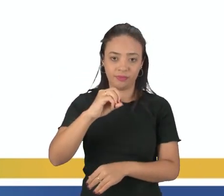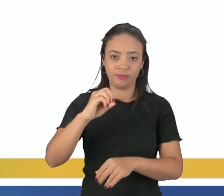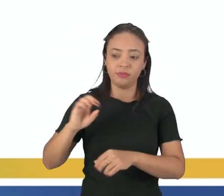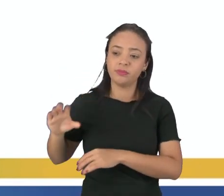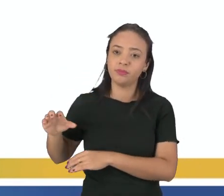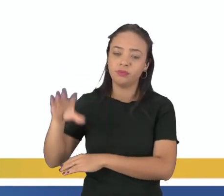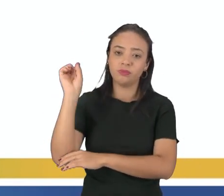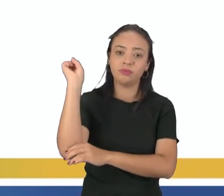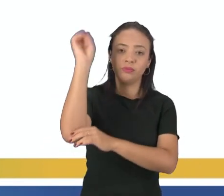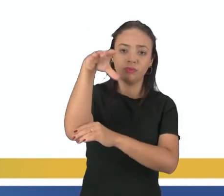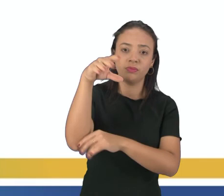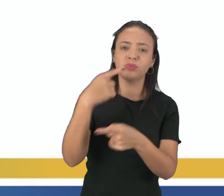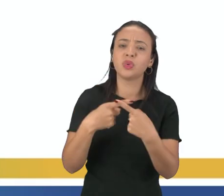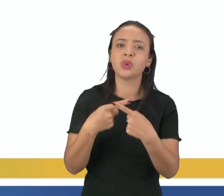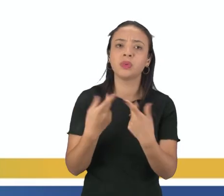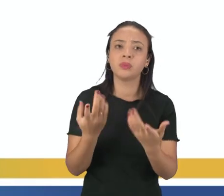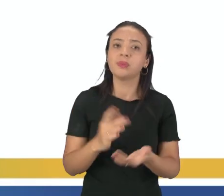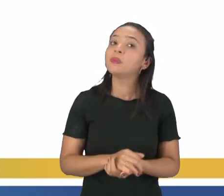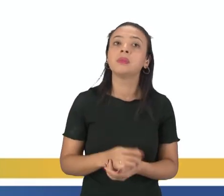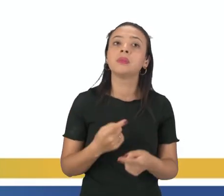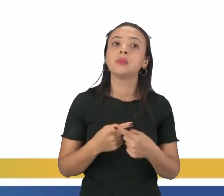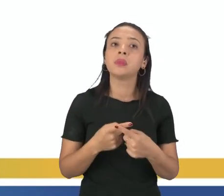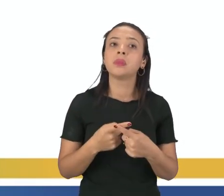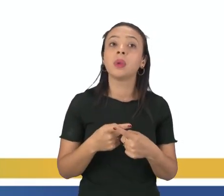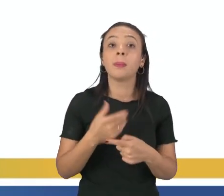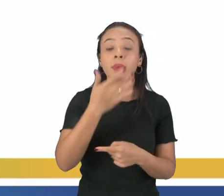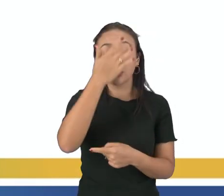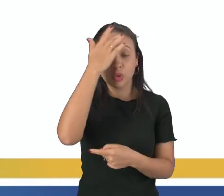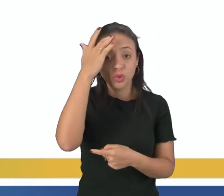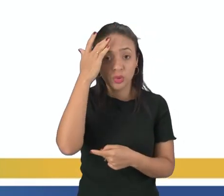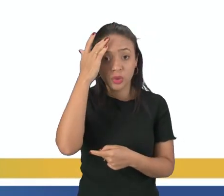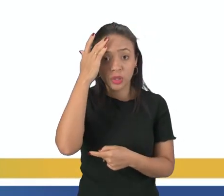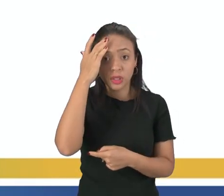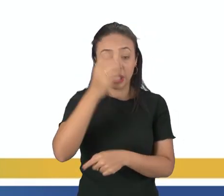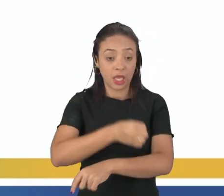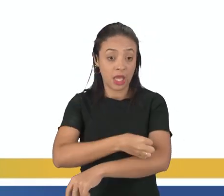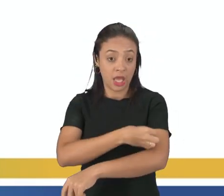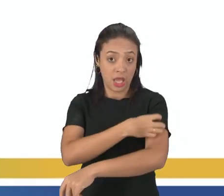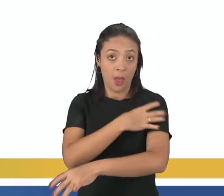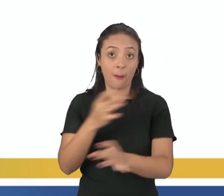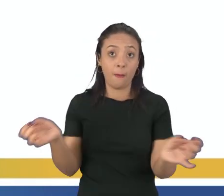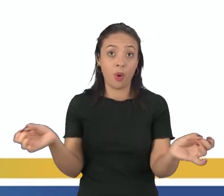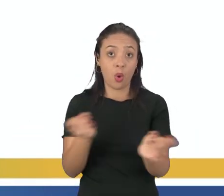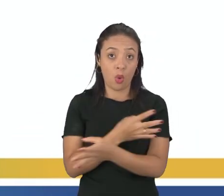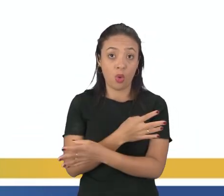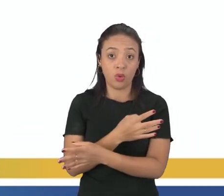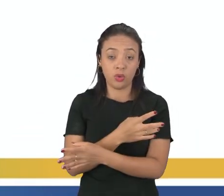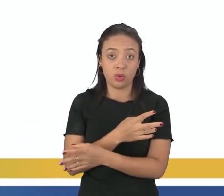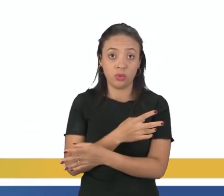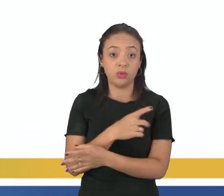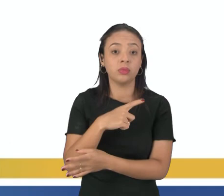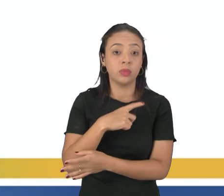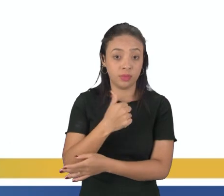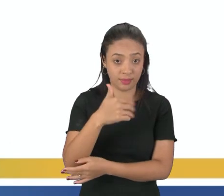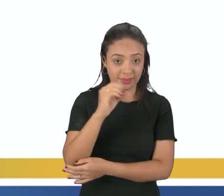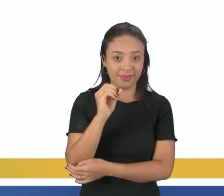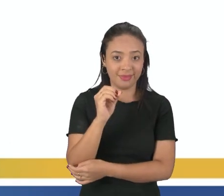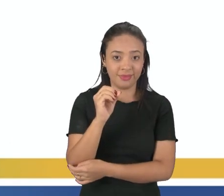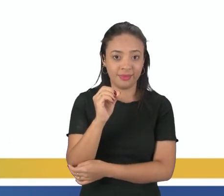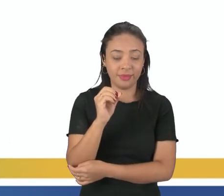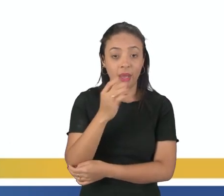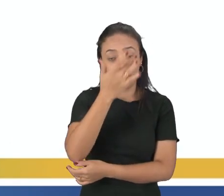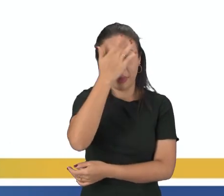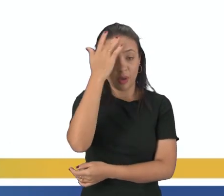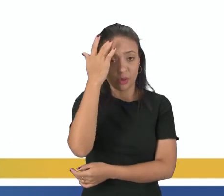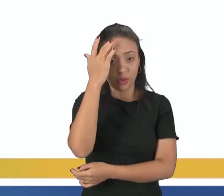quê? Porque pessoas que têm o ensino fundamental completo são 10 e pessoas